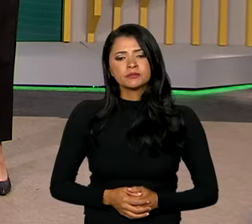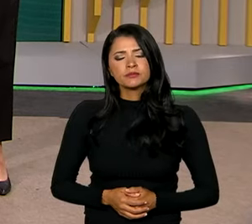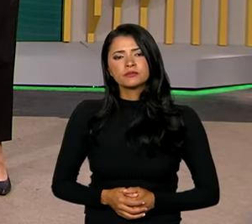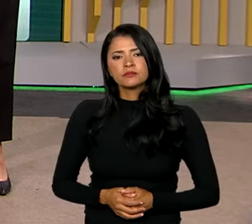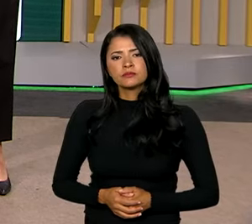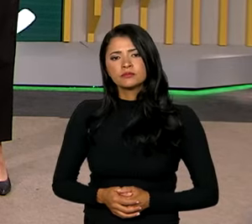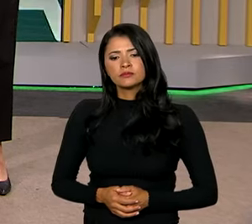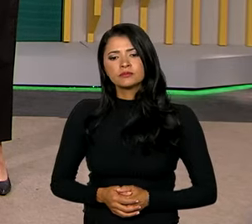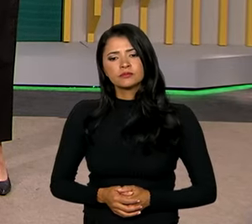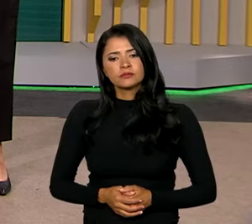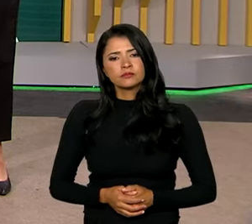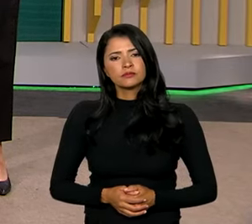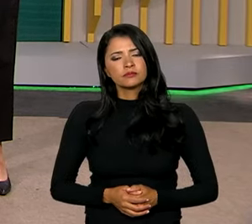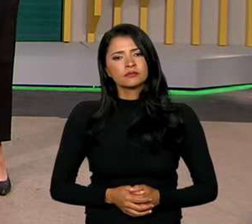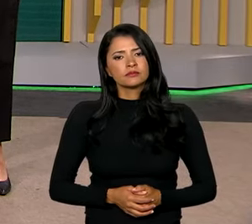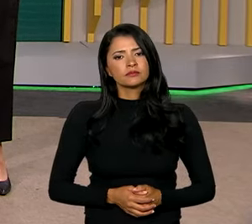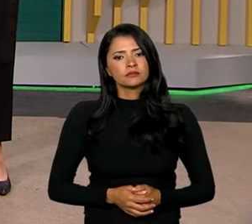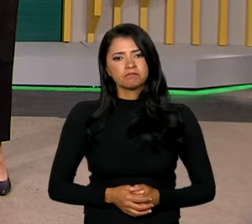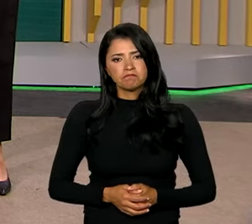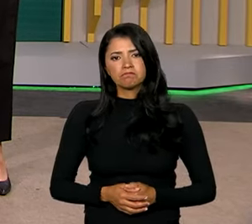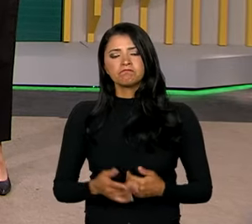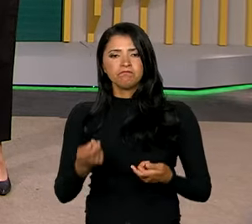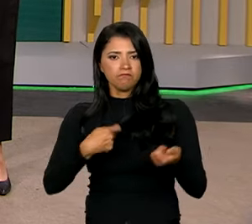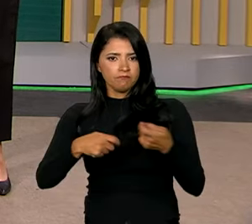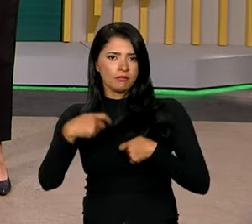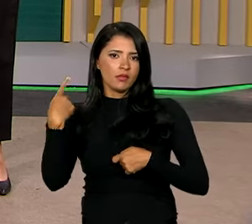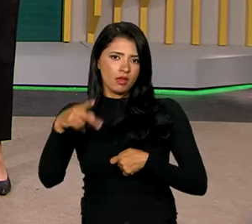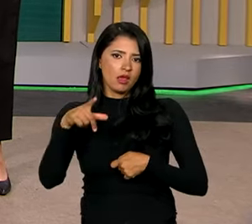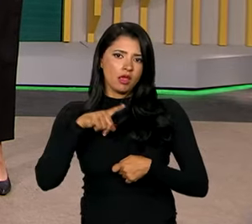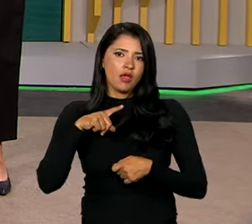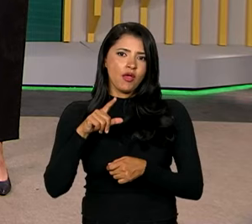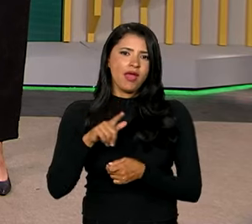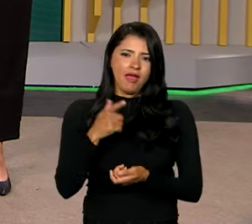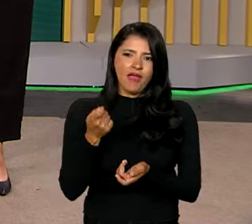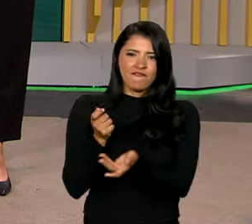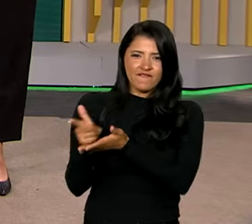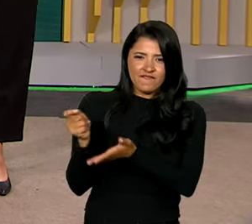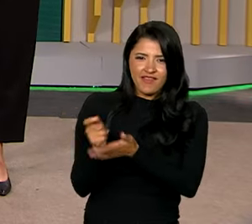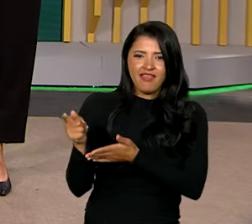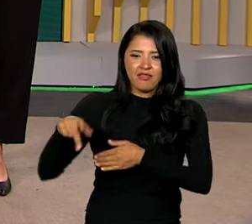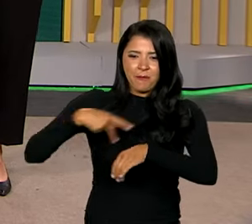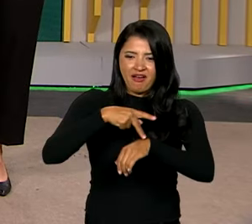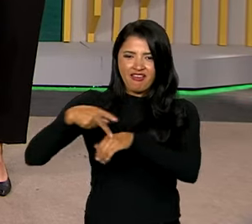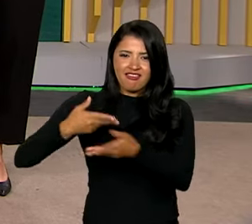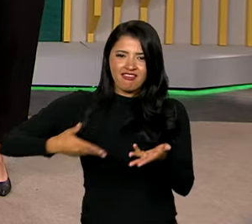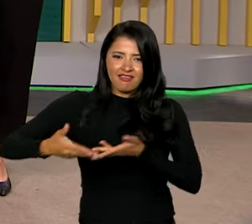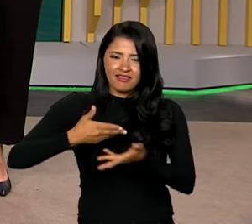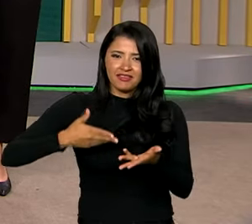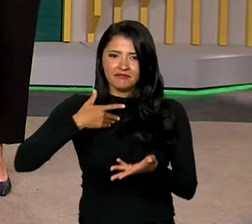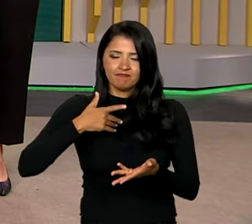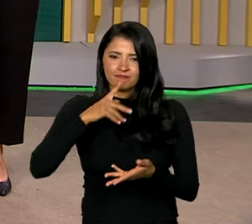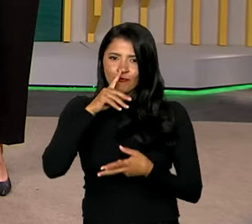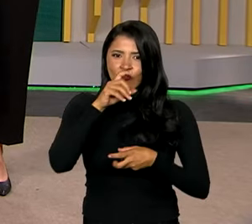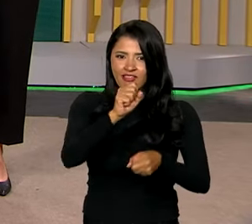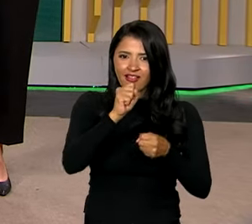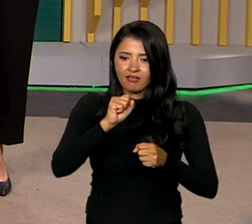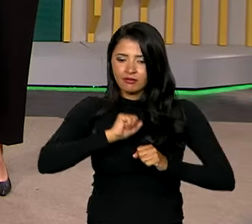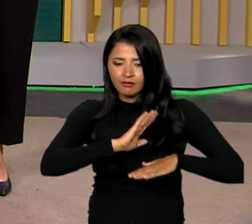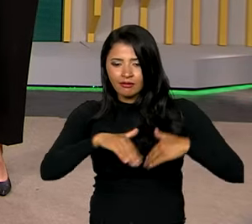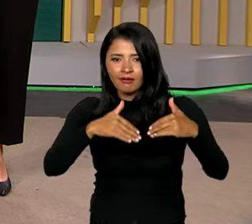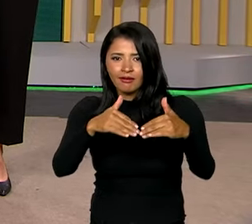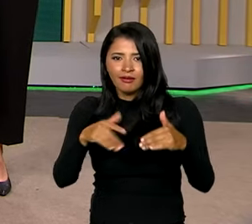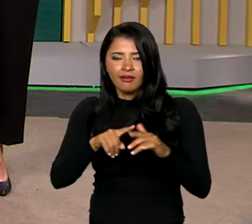O comércio exterior é um dos pilares da economia de um país, não é? A compra e venda entre nações fortalece o desenvolvimento